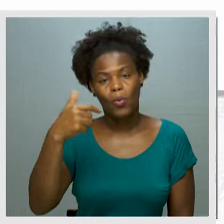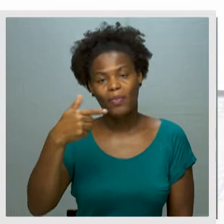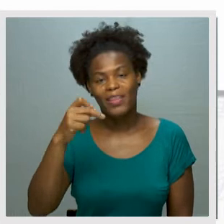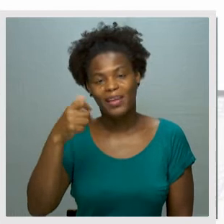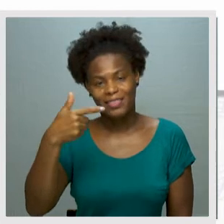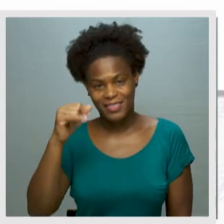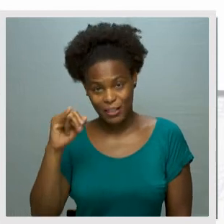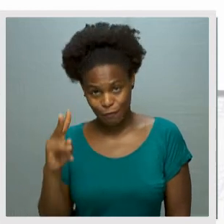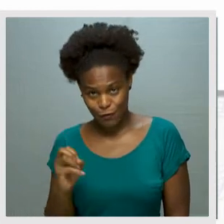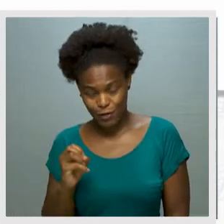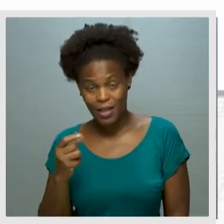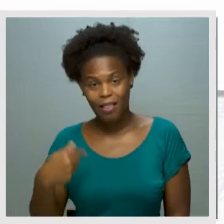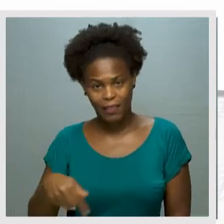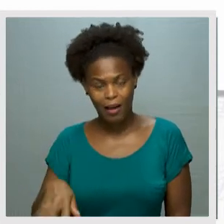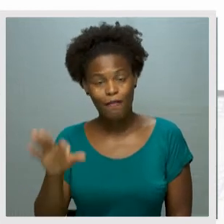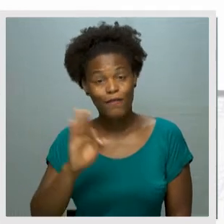de linguagem.